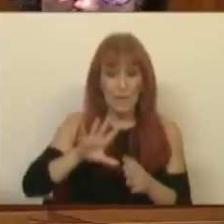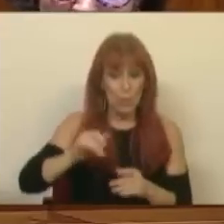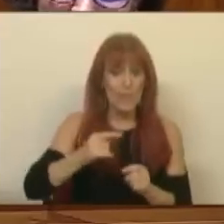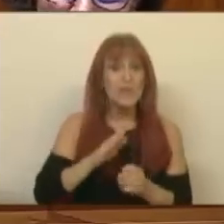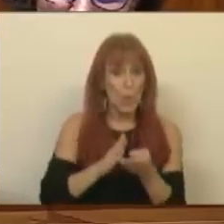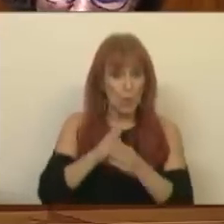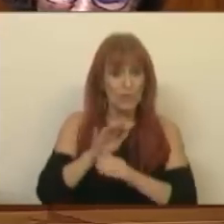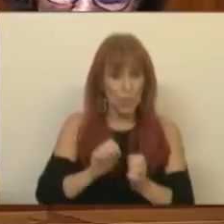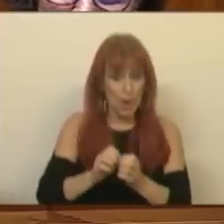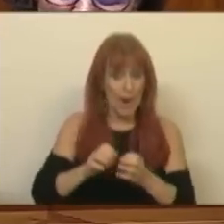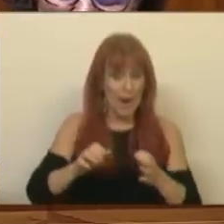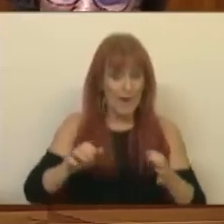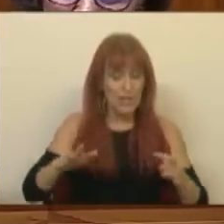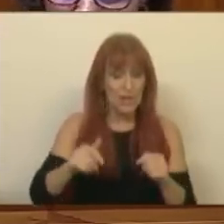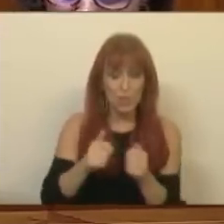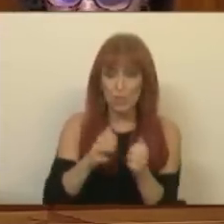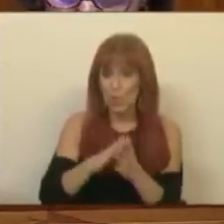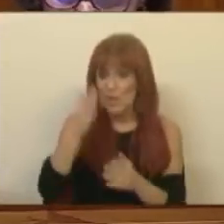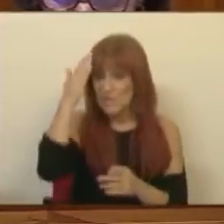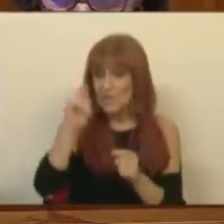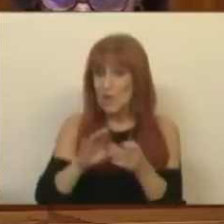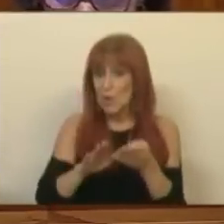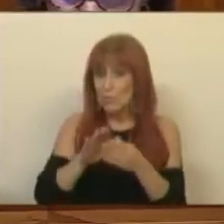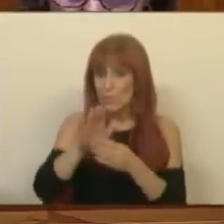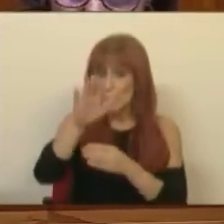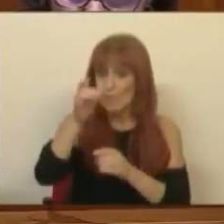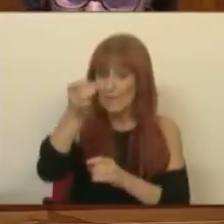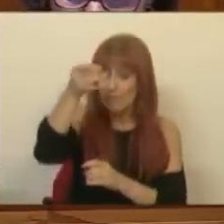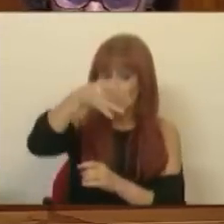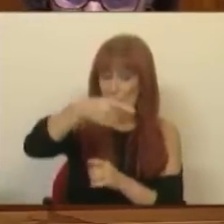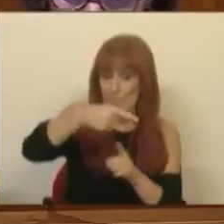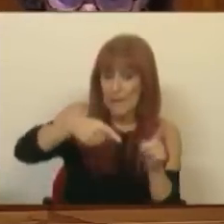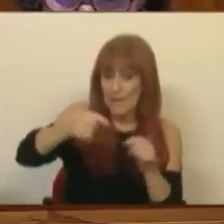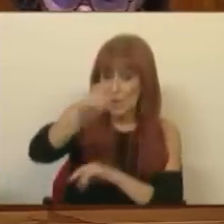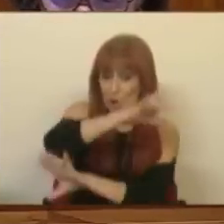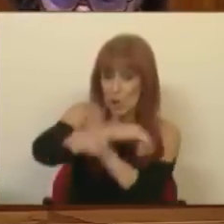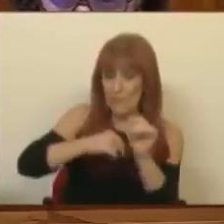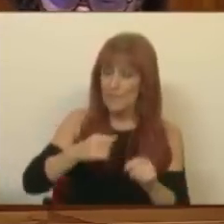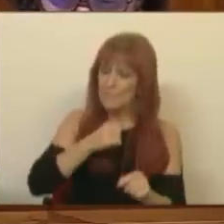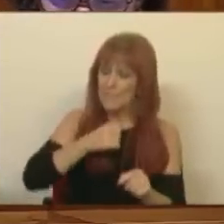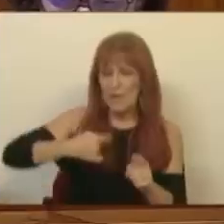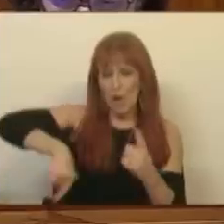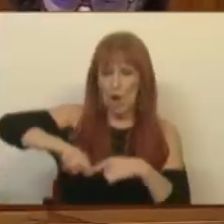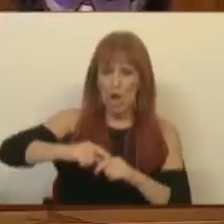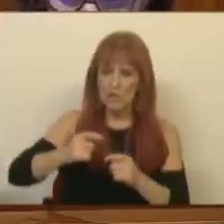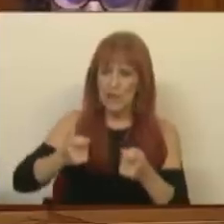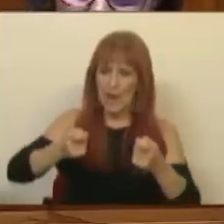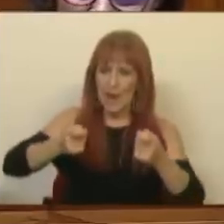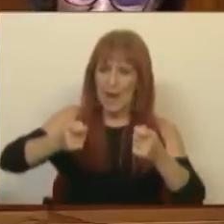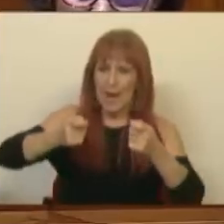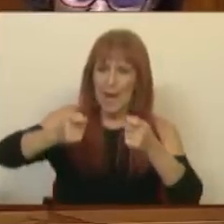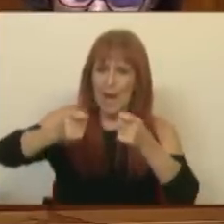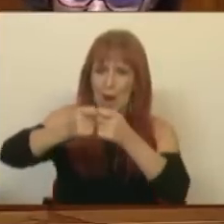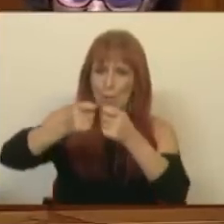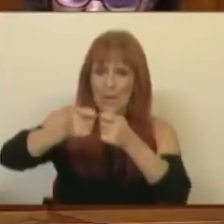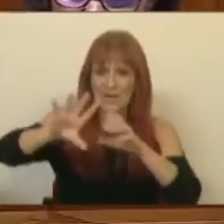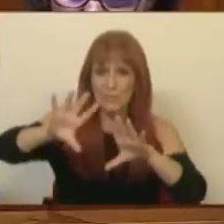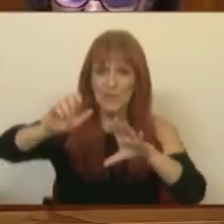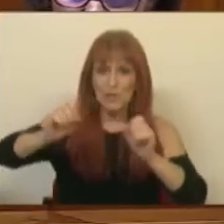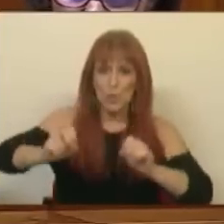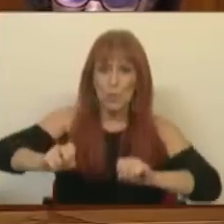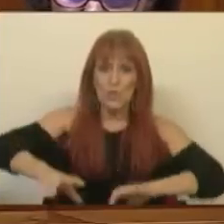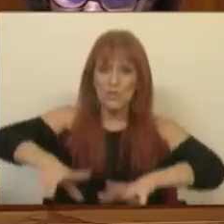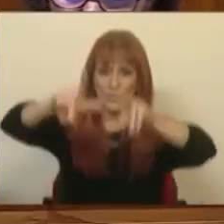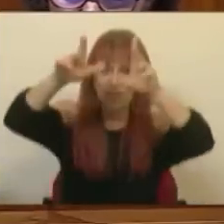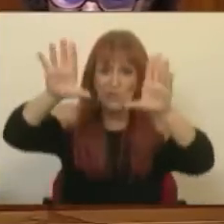a crescer e segundo todas as privadores vai continuar a crescer Acima da Média europeia permite-nos assim aproximarmos os países mais desenvolvidos